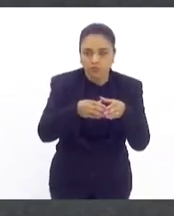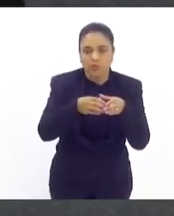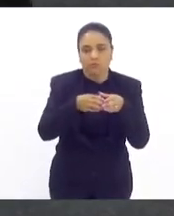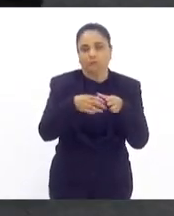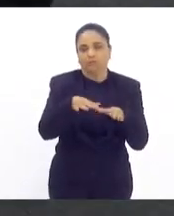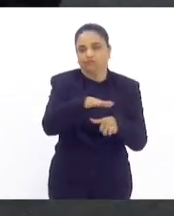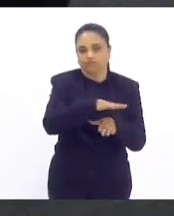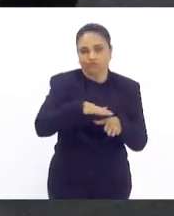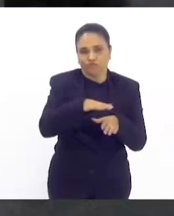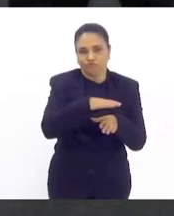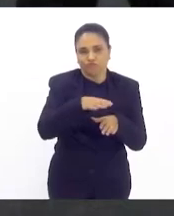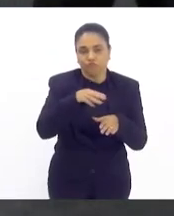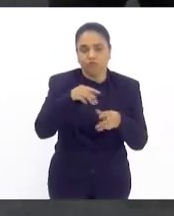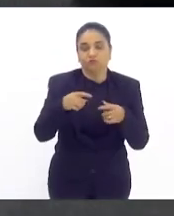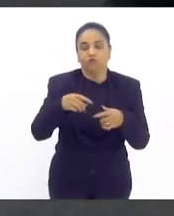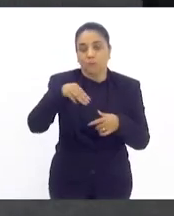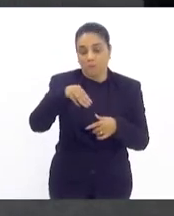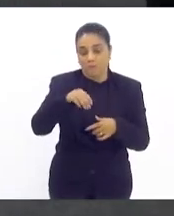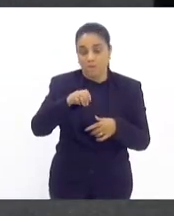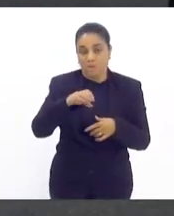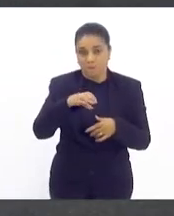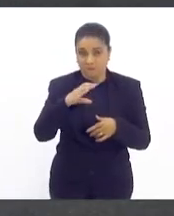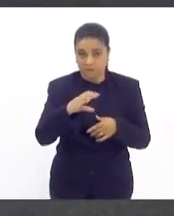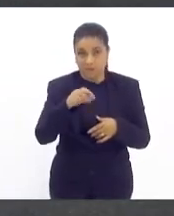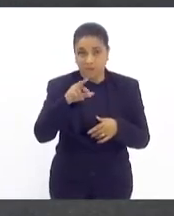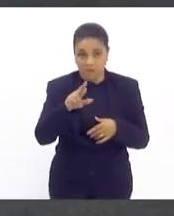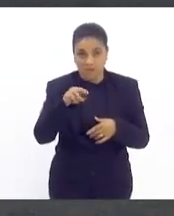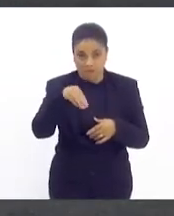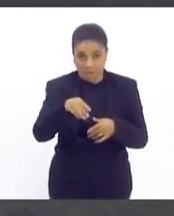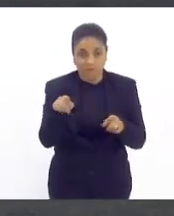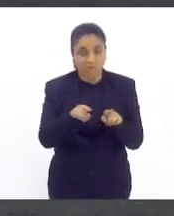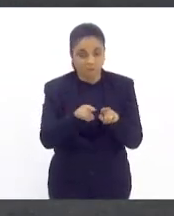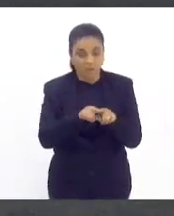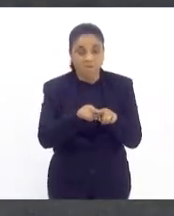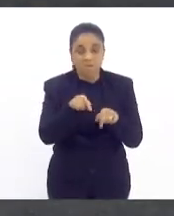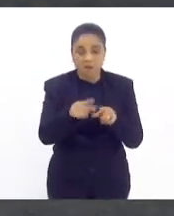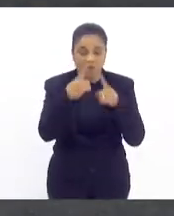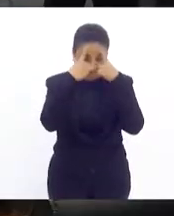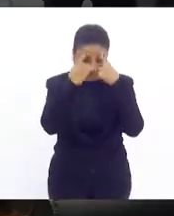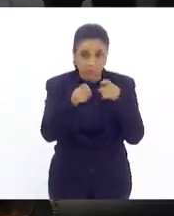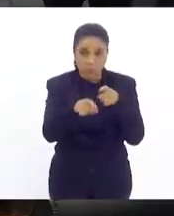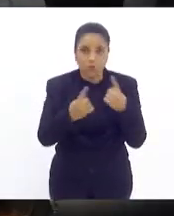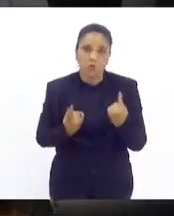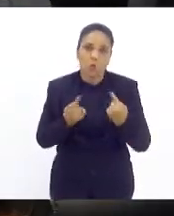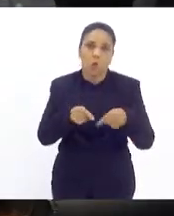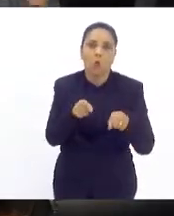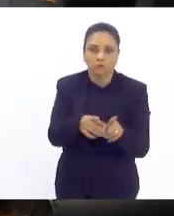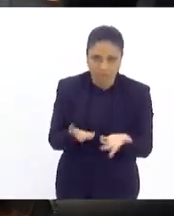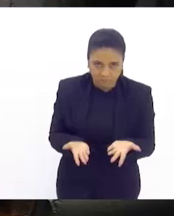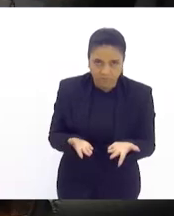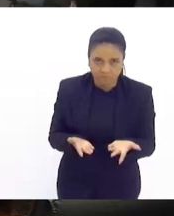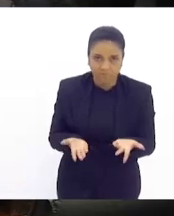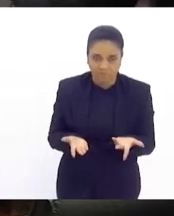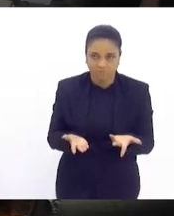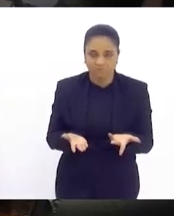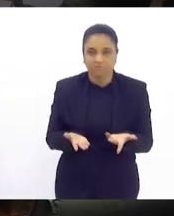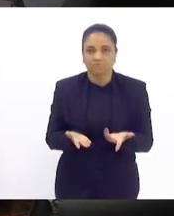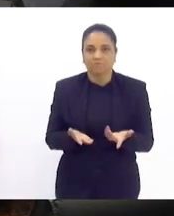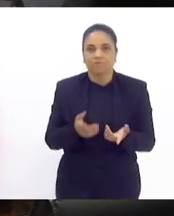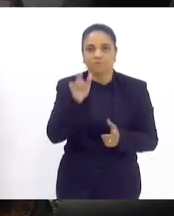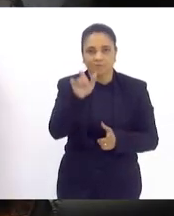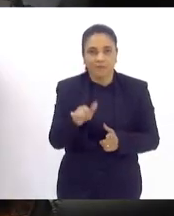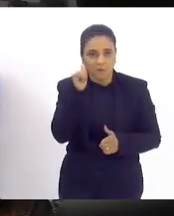nessas situações para que a gente não revitimize a própria vítima para encerrar brasão vossa excelência está sendo